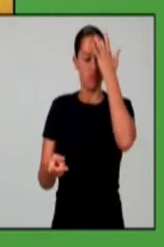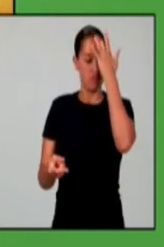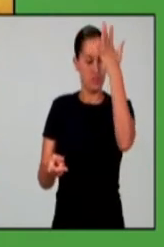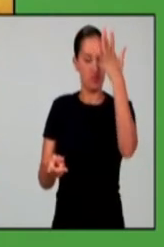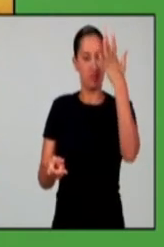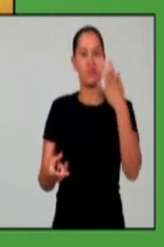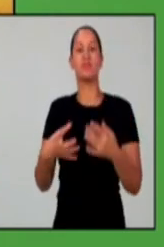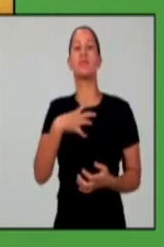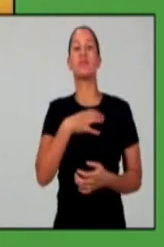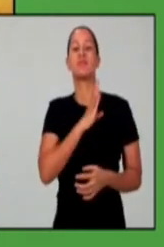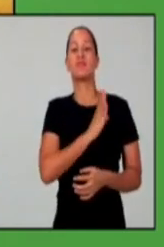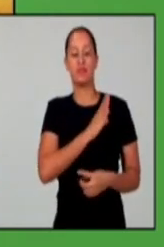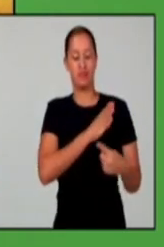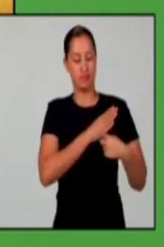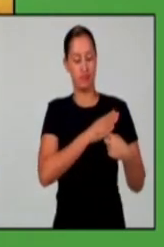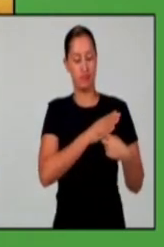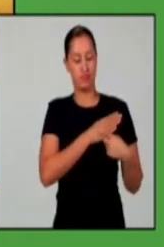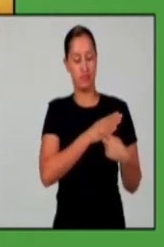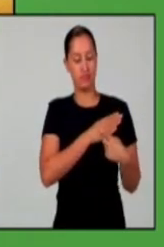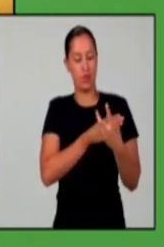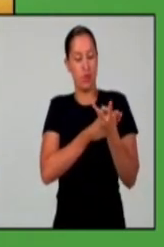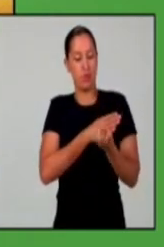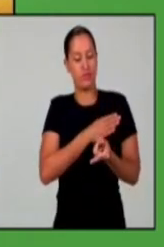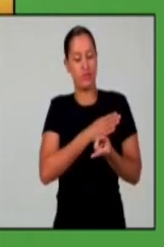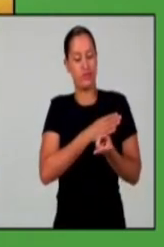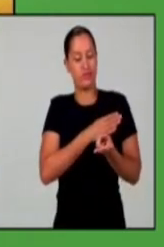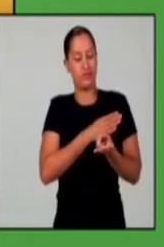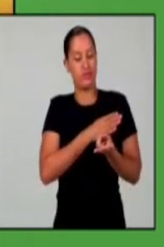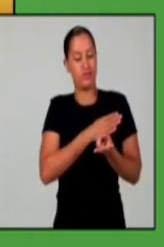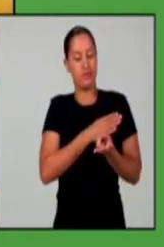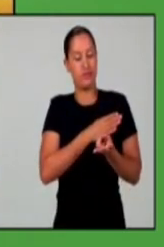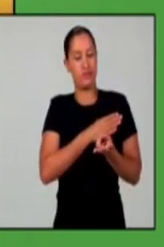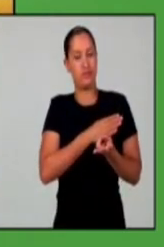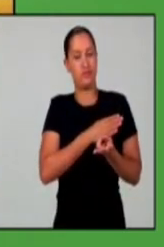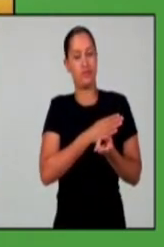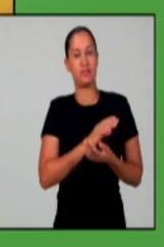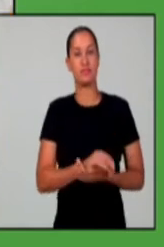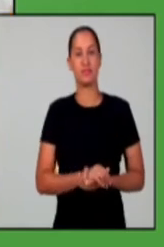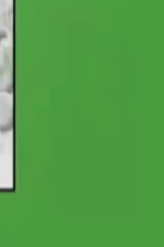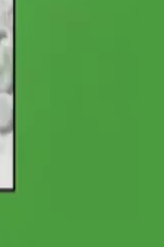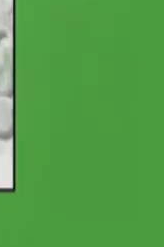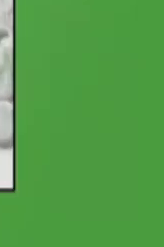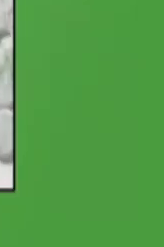Isso porque o coração fica no mesmo nível que os pés e a cabeça.